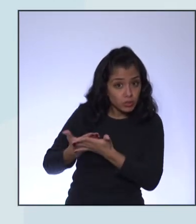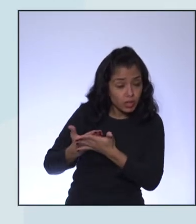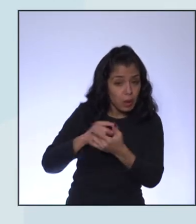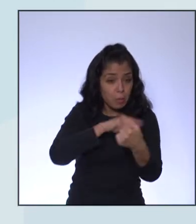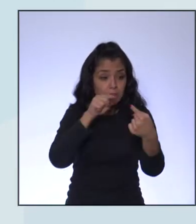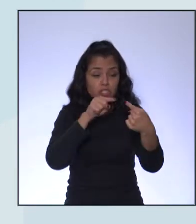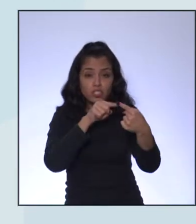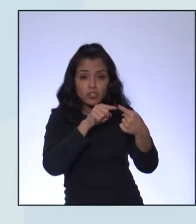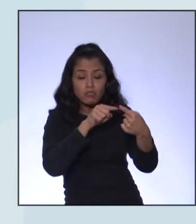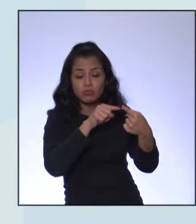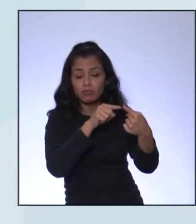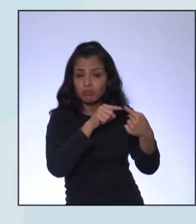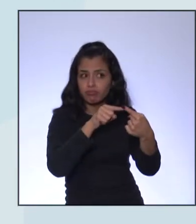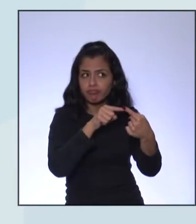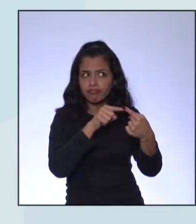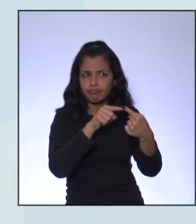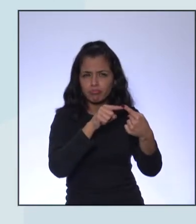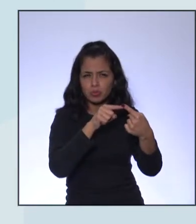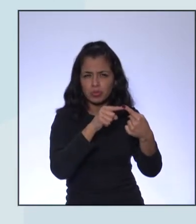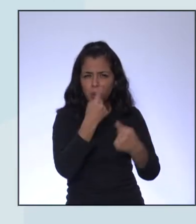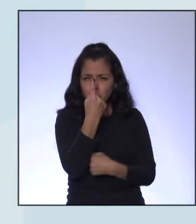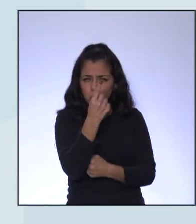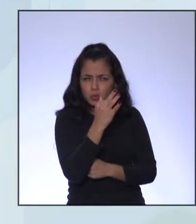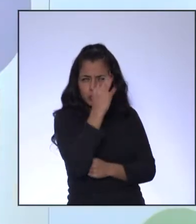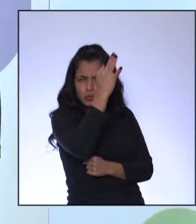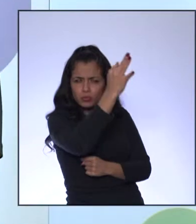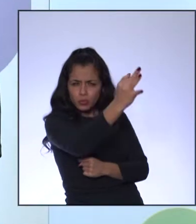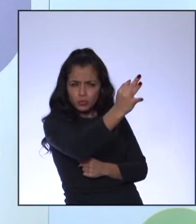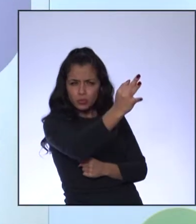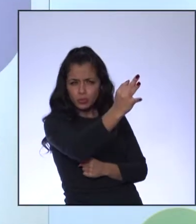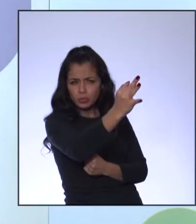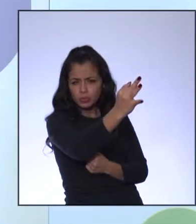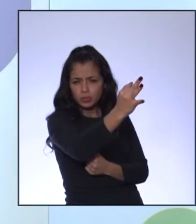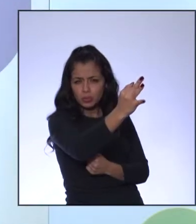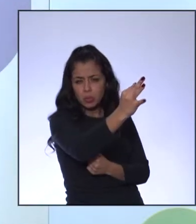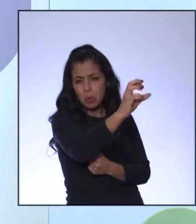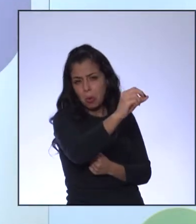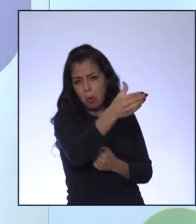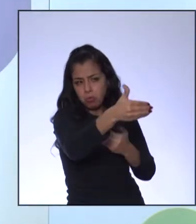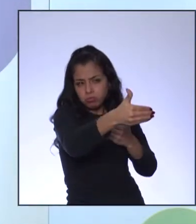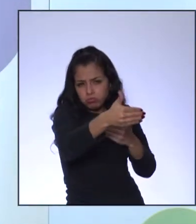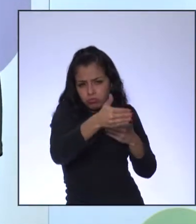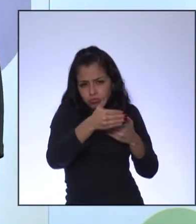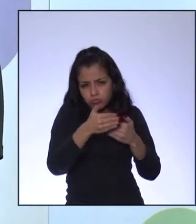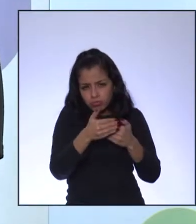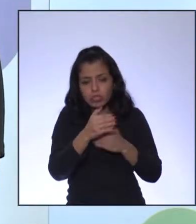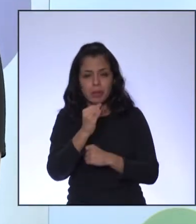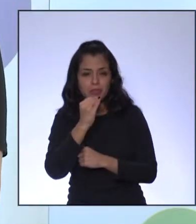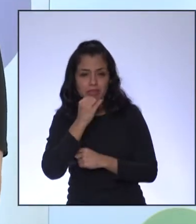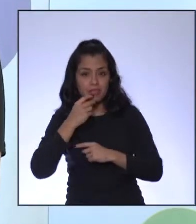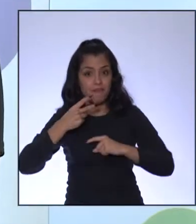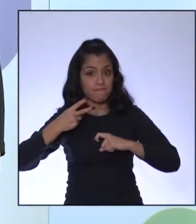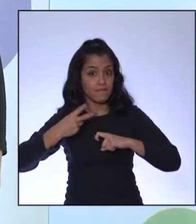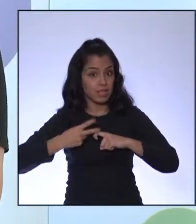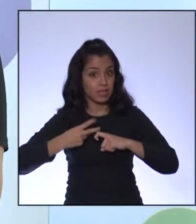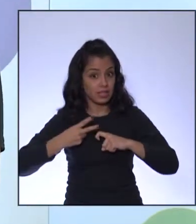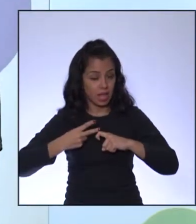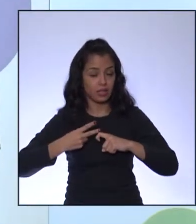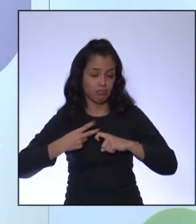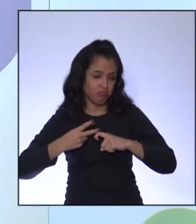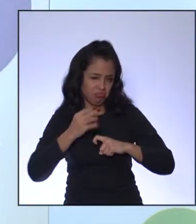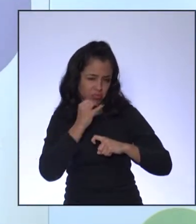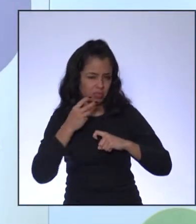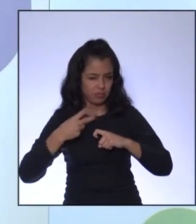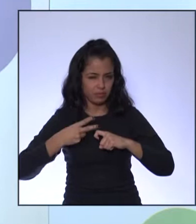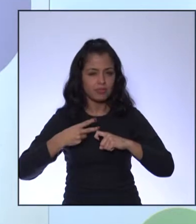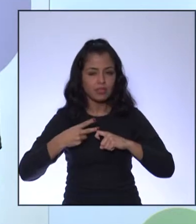de olhar para um futuro muito mais a médio prazo, por exemplo, o veterinário, que é depois de